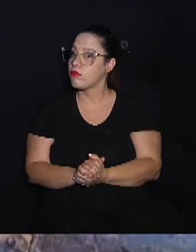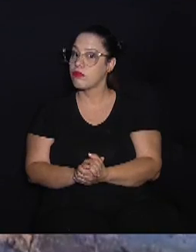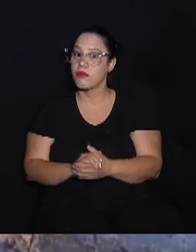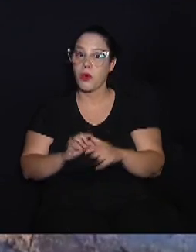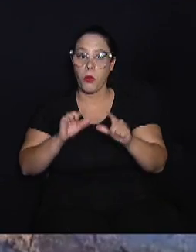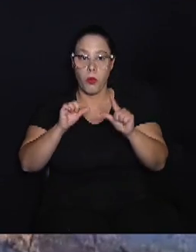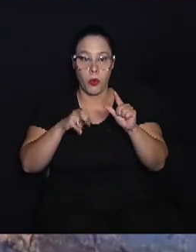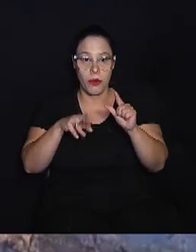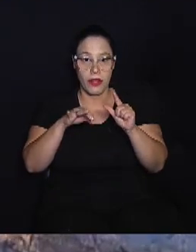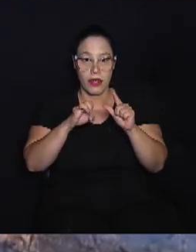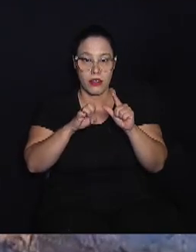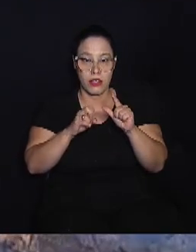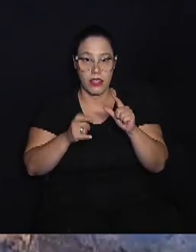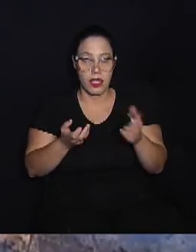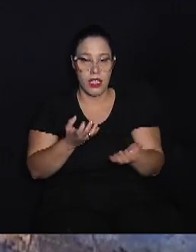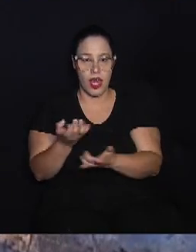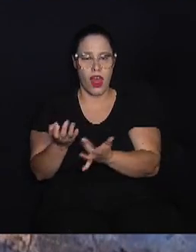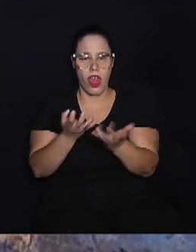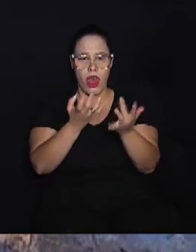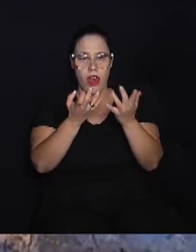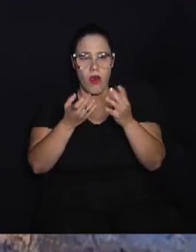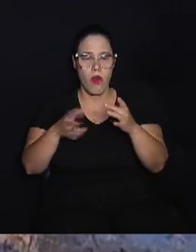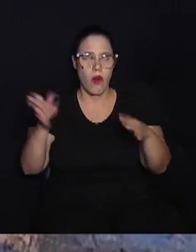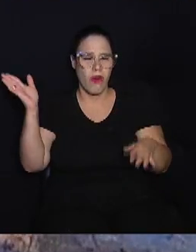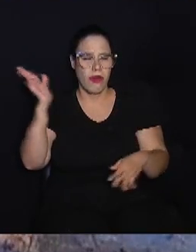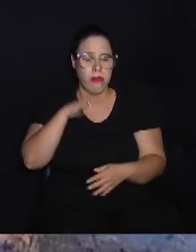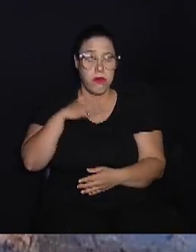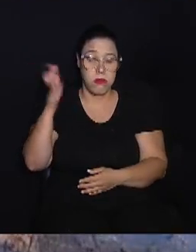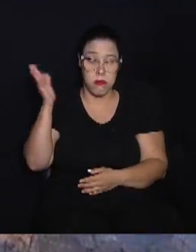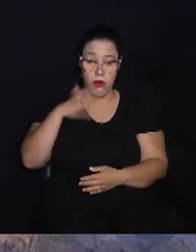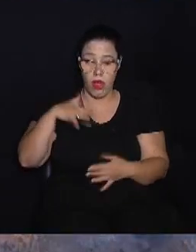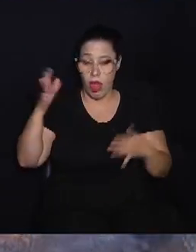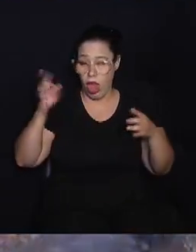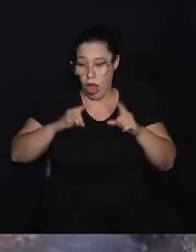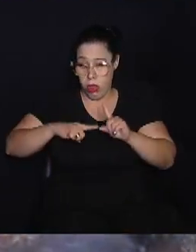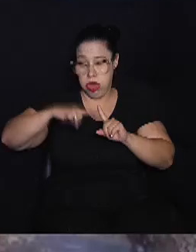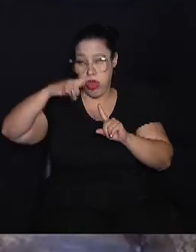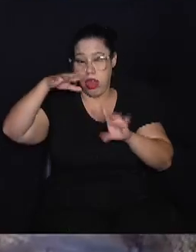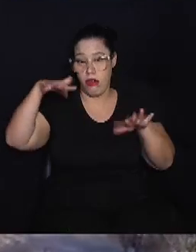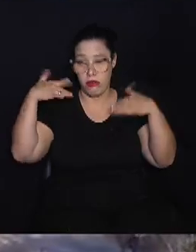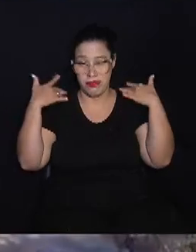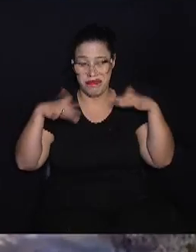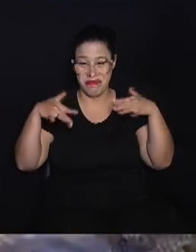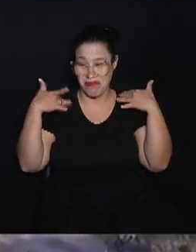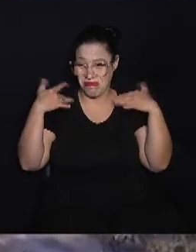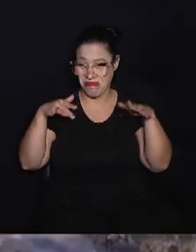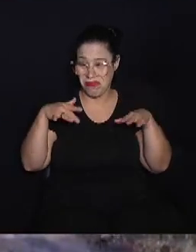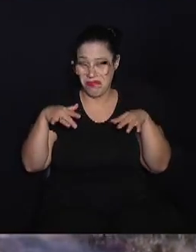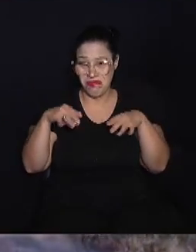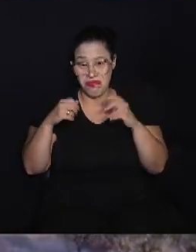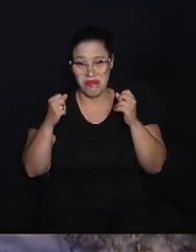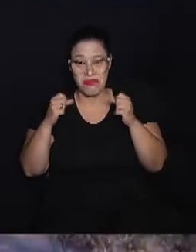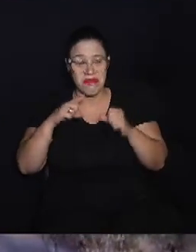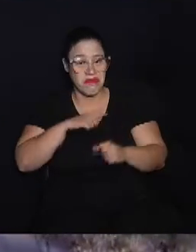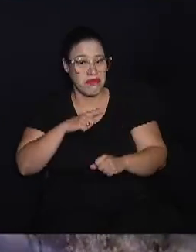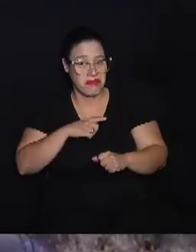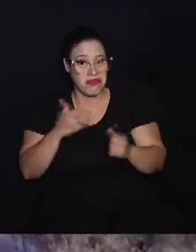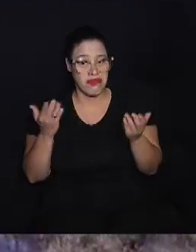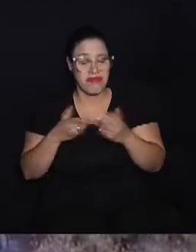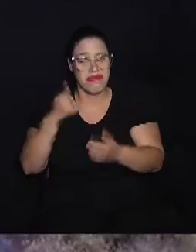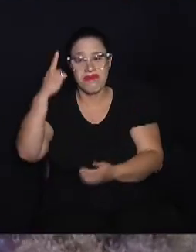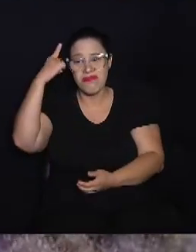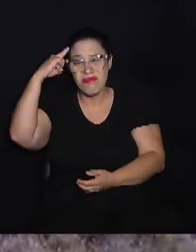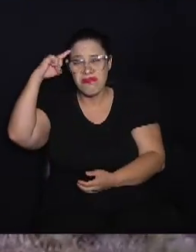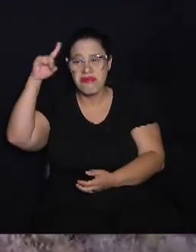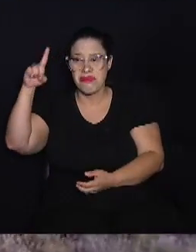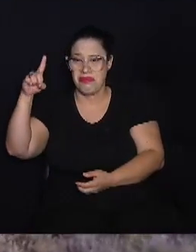Baixa umidade, queimadas e poluição do ar em níveis elevados. Este é o cenário que estamos vivendo há dias e